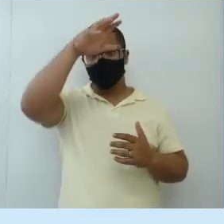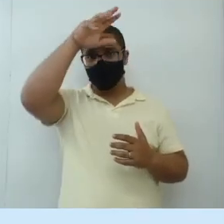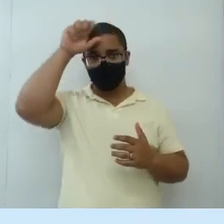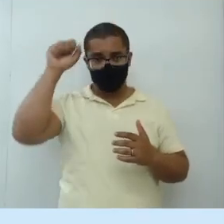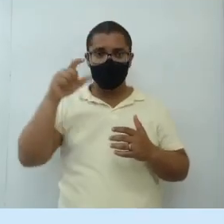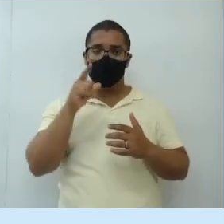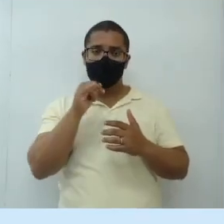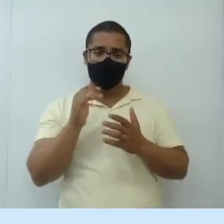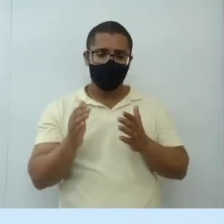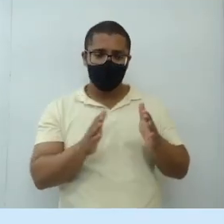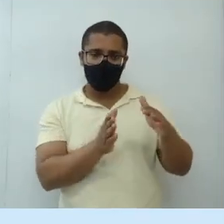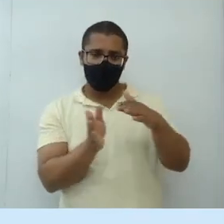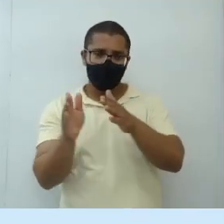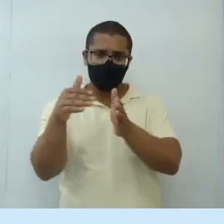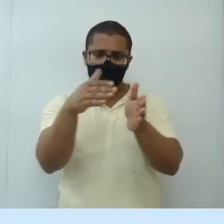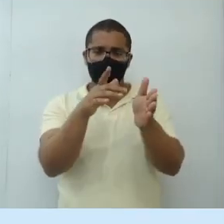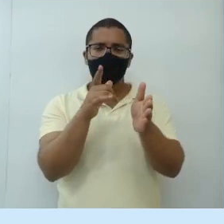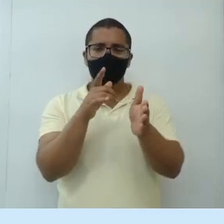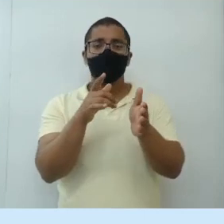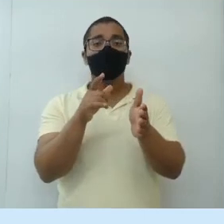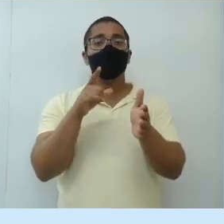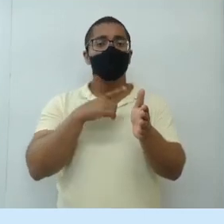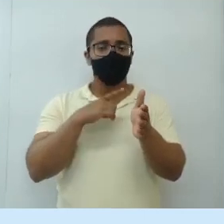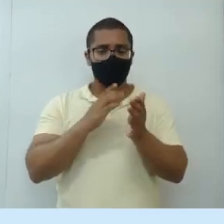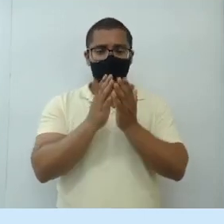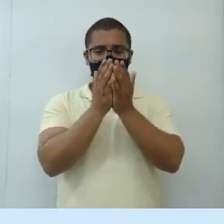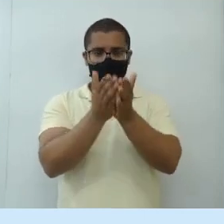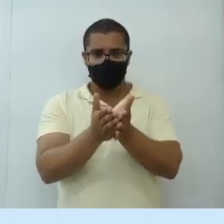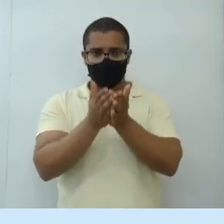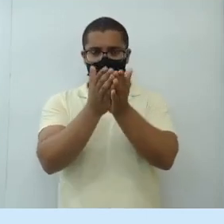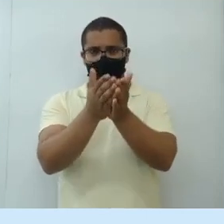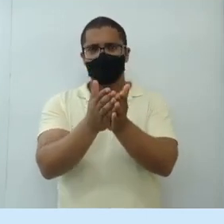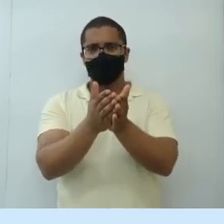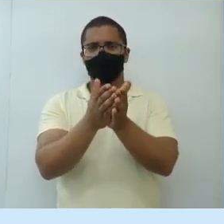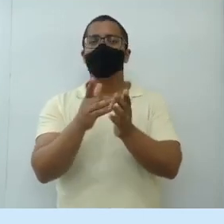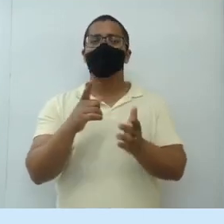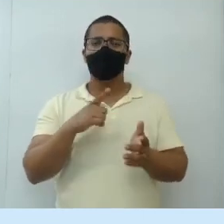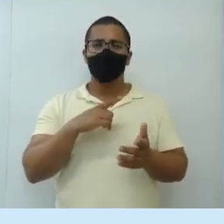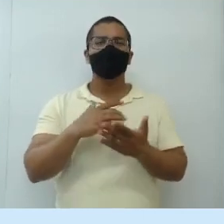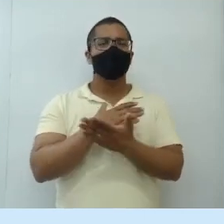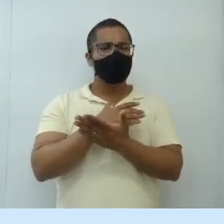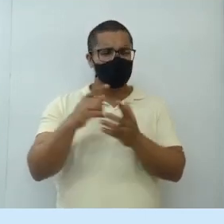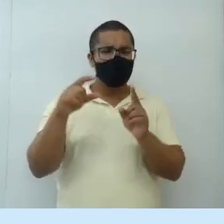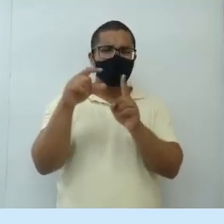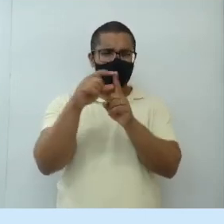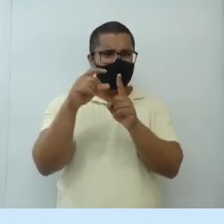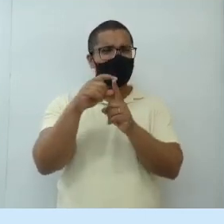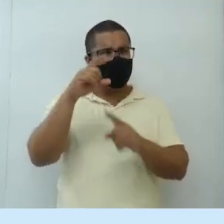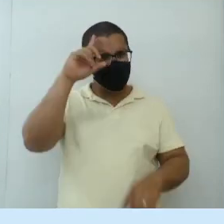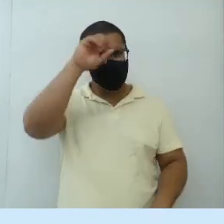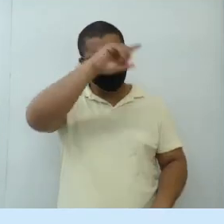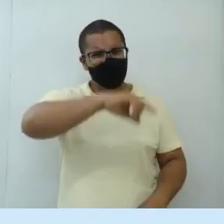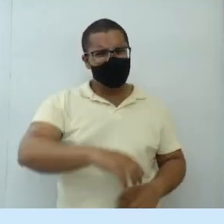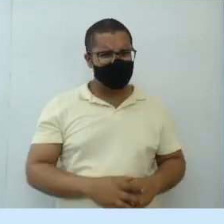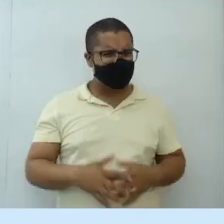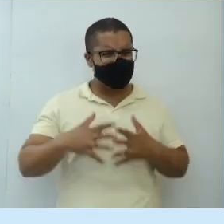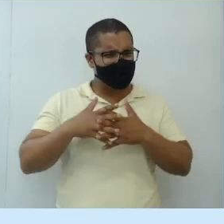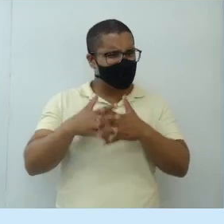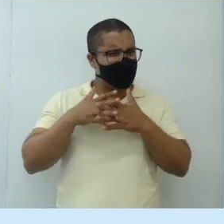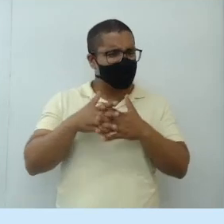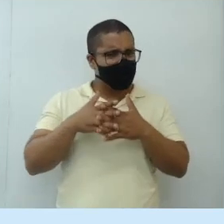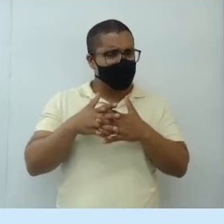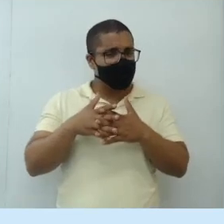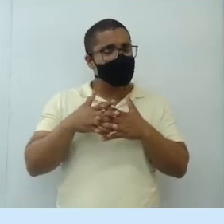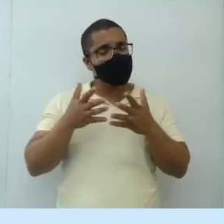muitos dados e até mesmo palavras que não é tão comum no teu vocabulário pode se confundir Então vamos